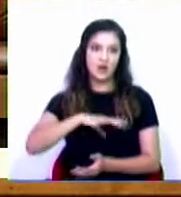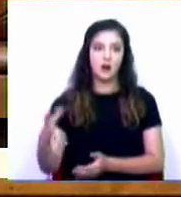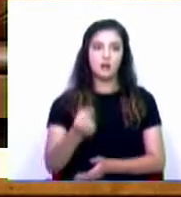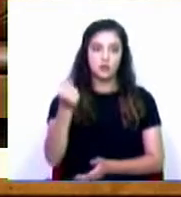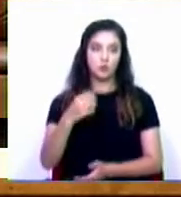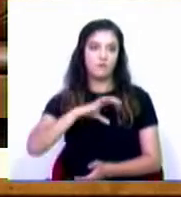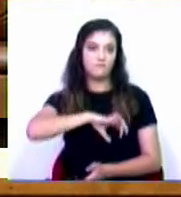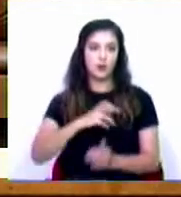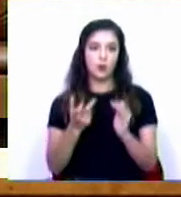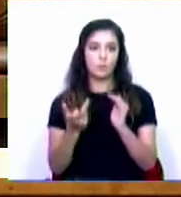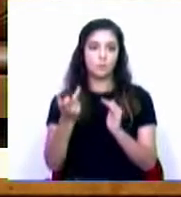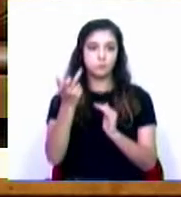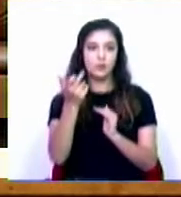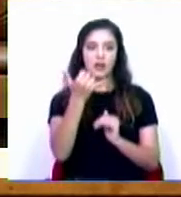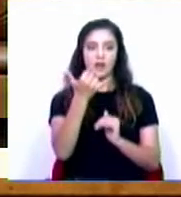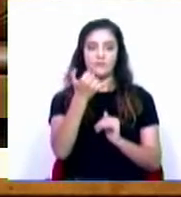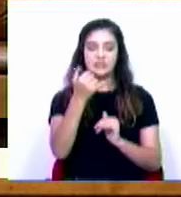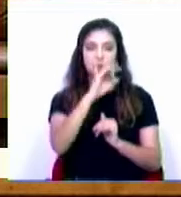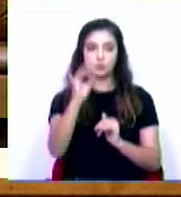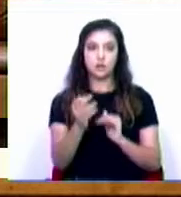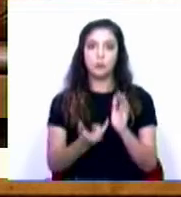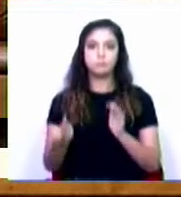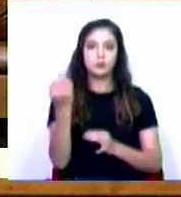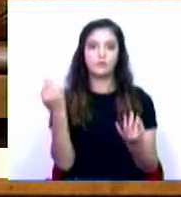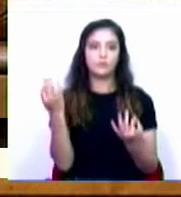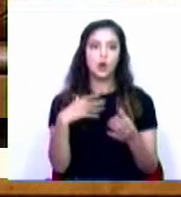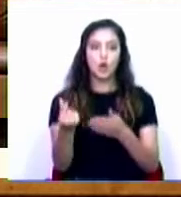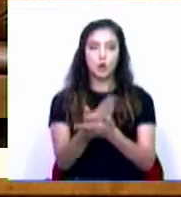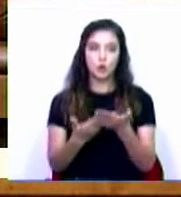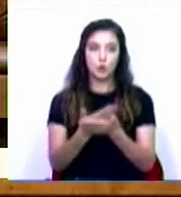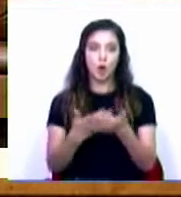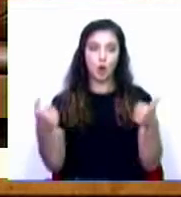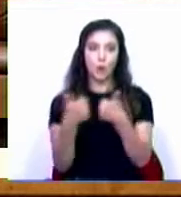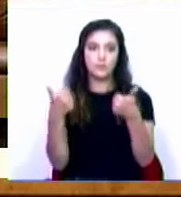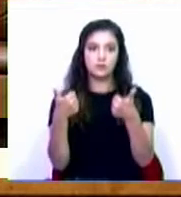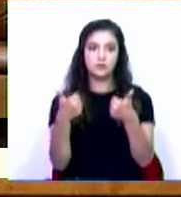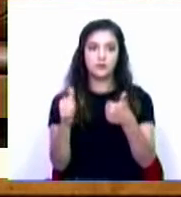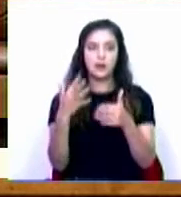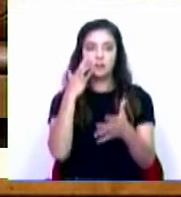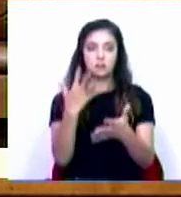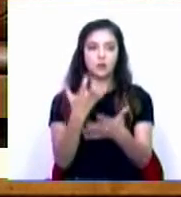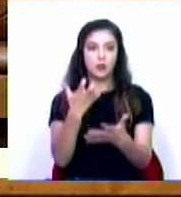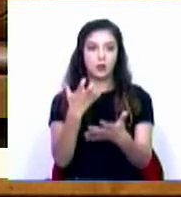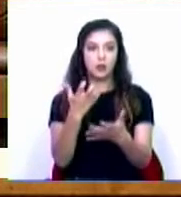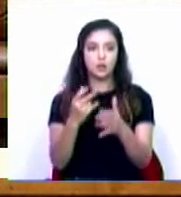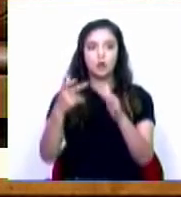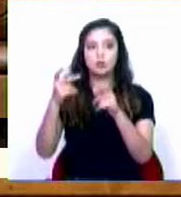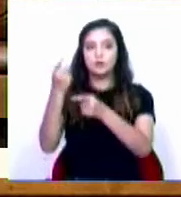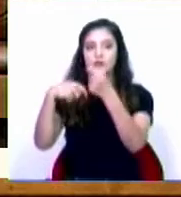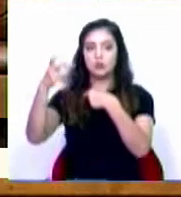mínimo nacional superior a 25%. A nossa economia tornou-se igualmente mais competitiva, destacando-se um aumento das